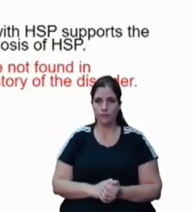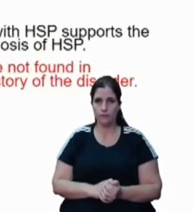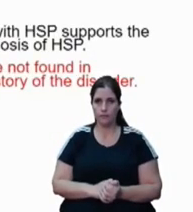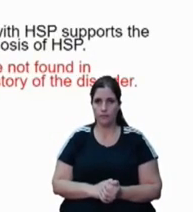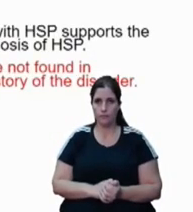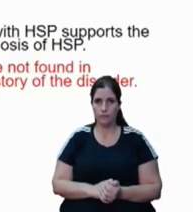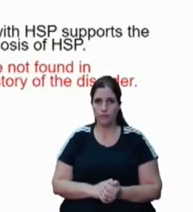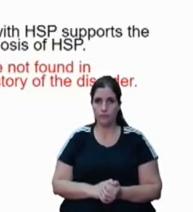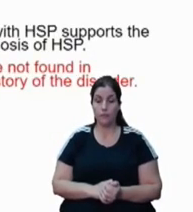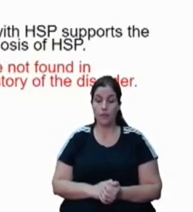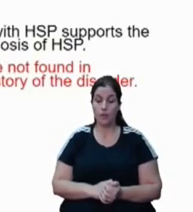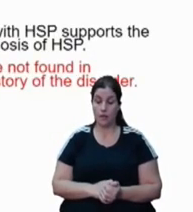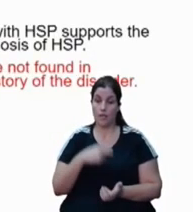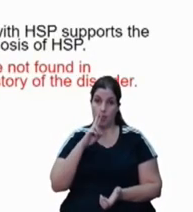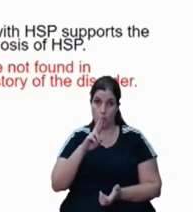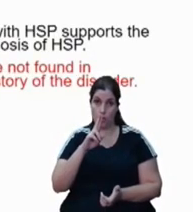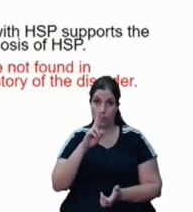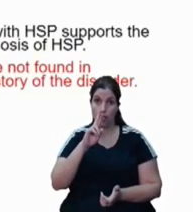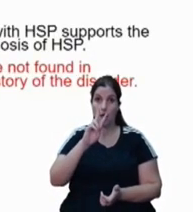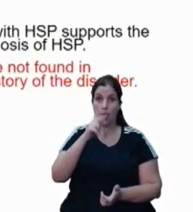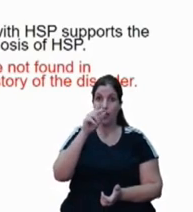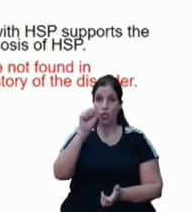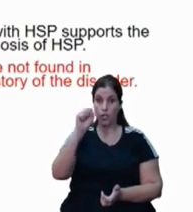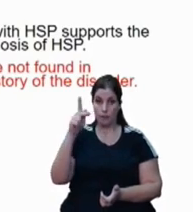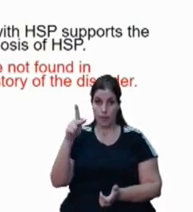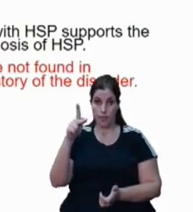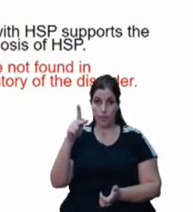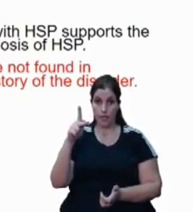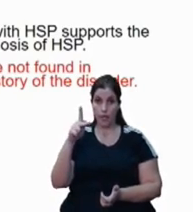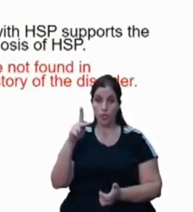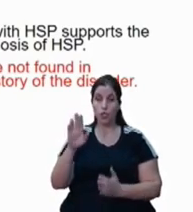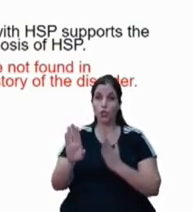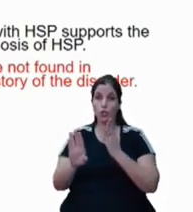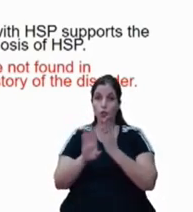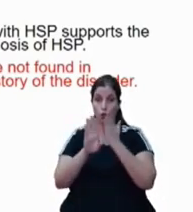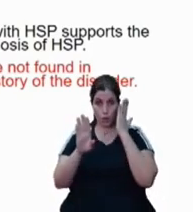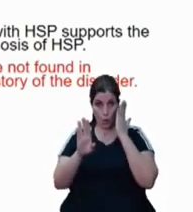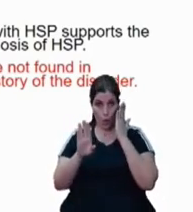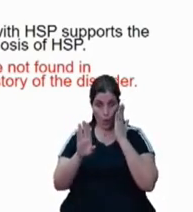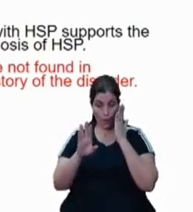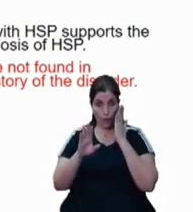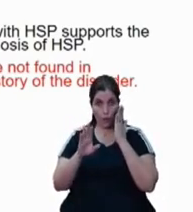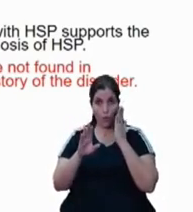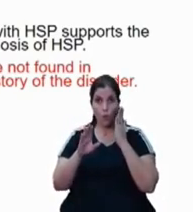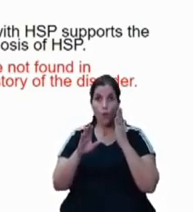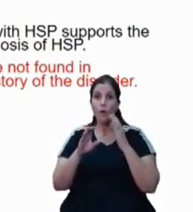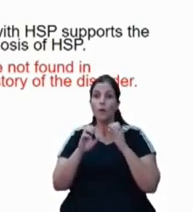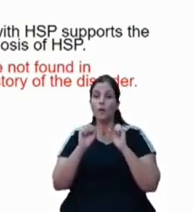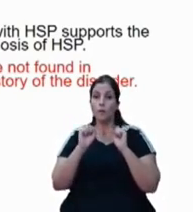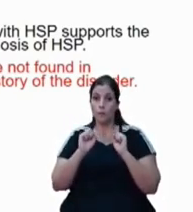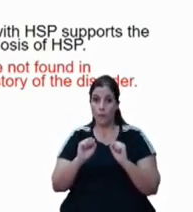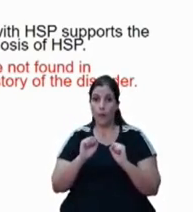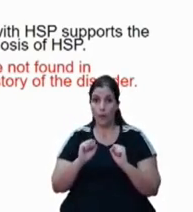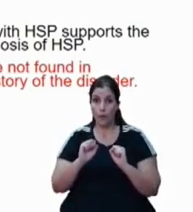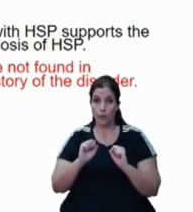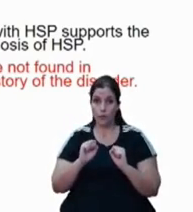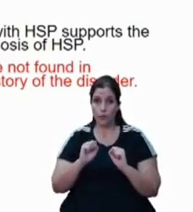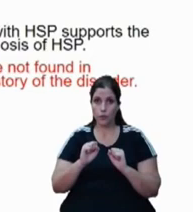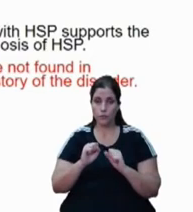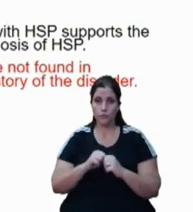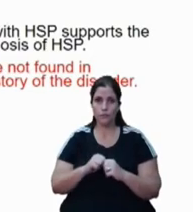A resposta é que HSP é um diagnóstico clínico que pode ou não pode ser